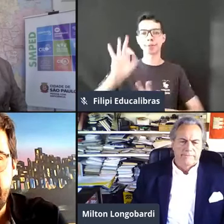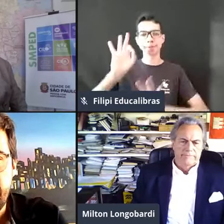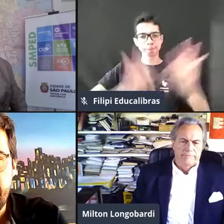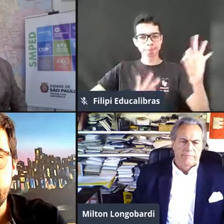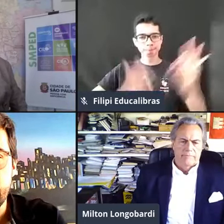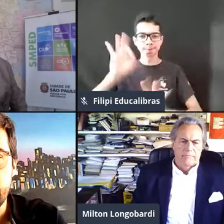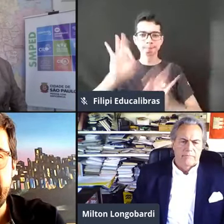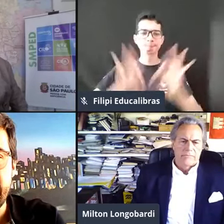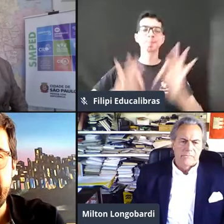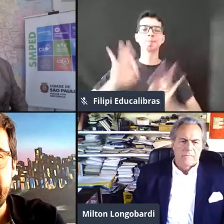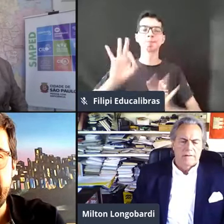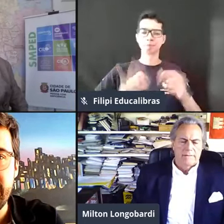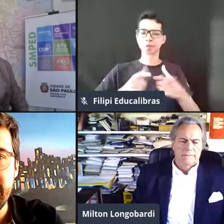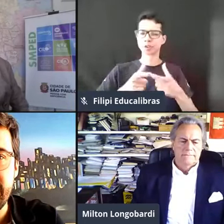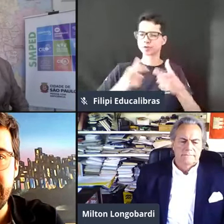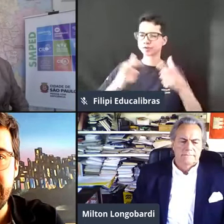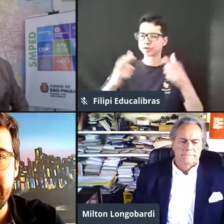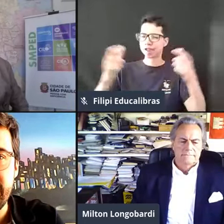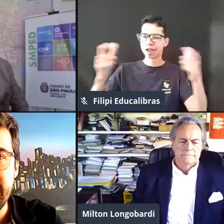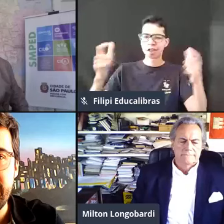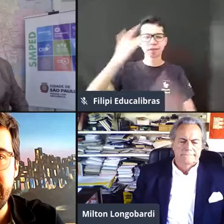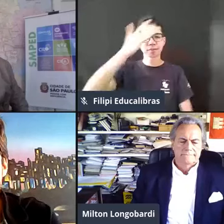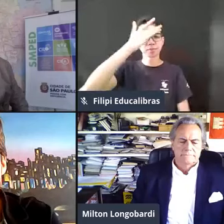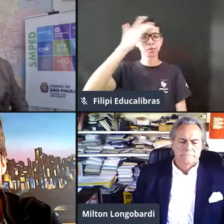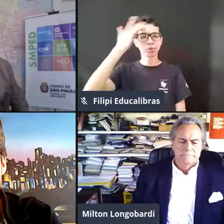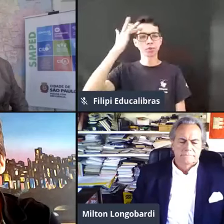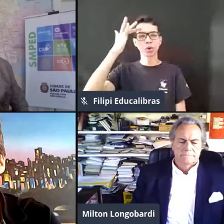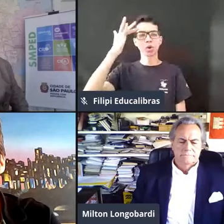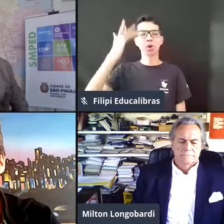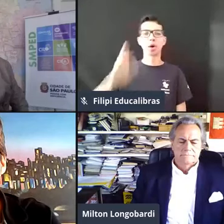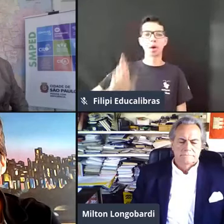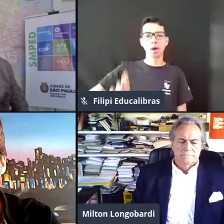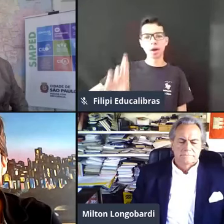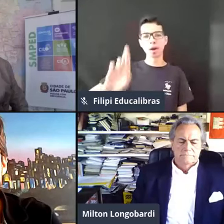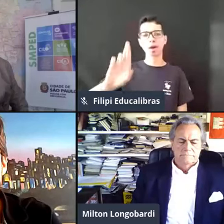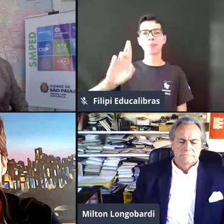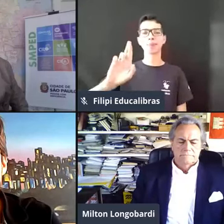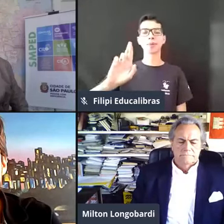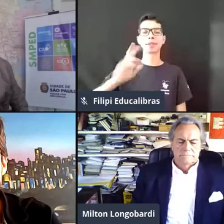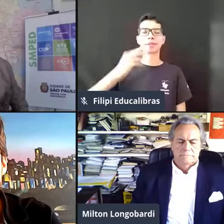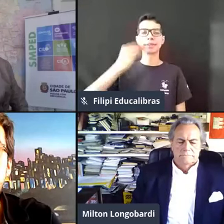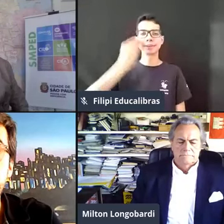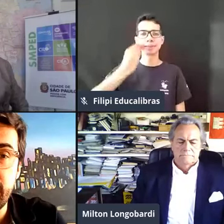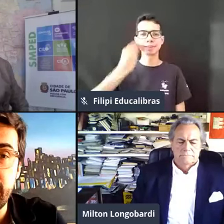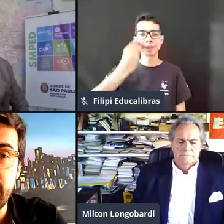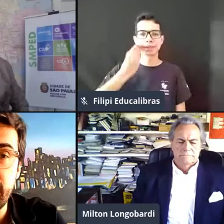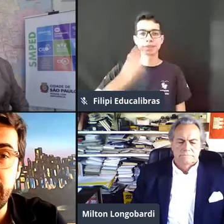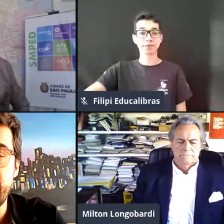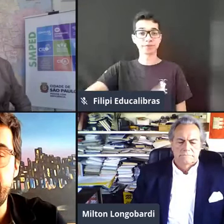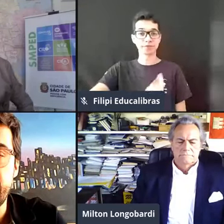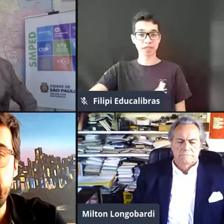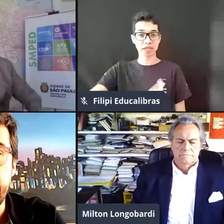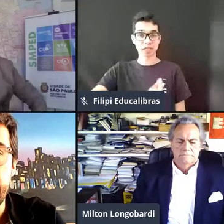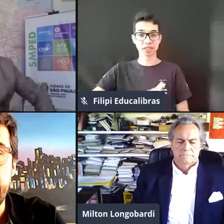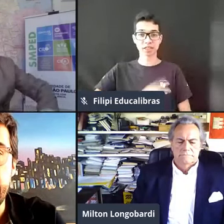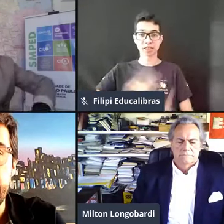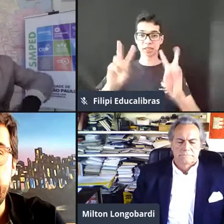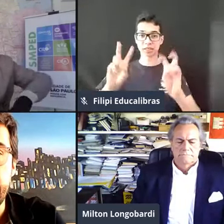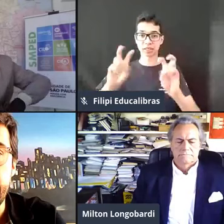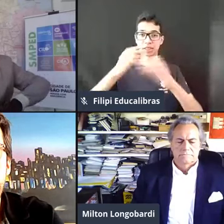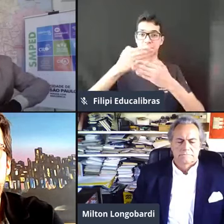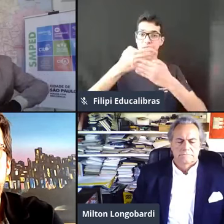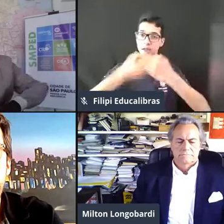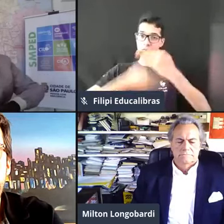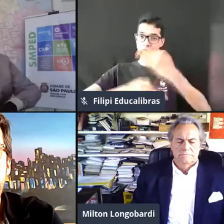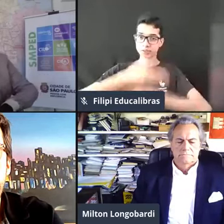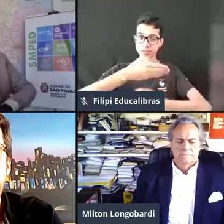representantes aí de entidades, com diversas experiências de vida e dentro da deficiência, para,